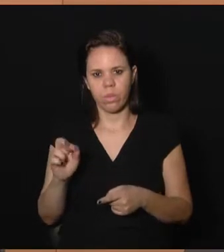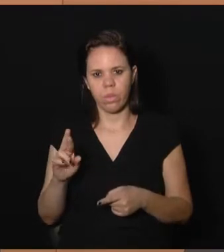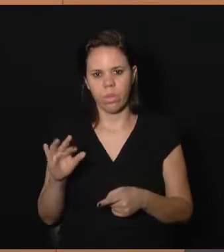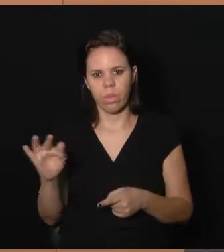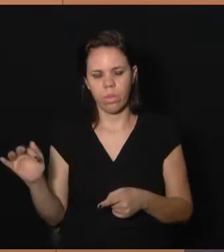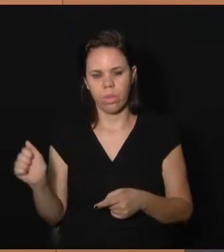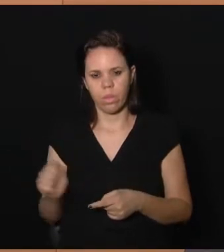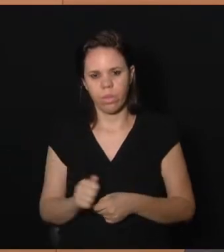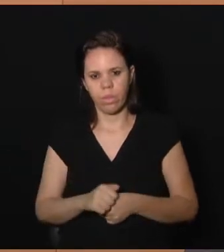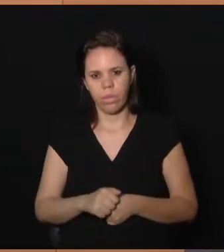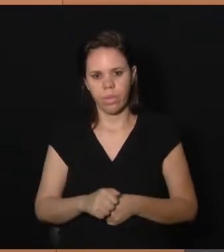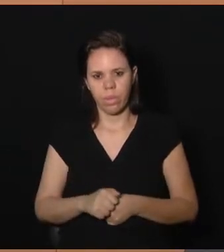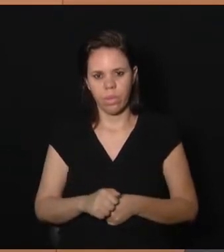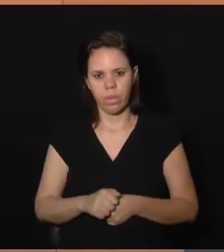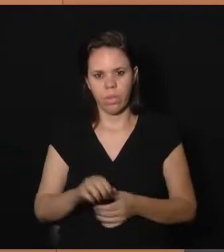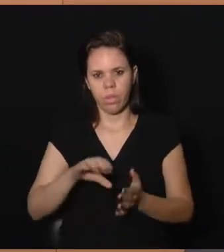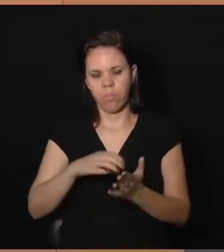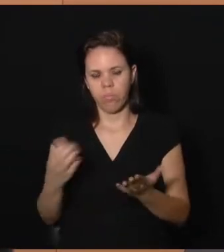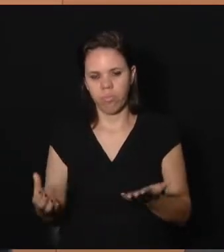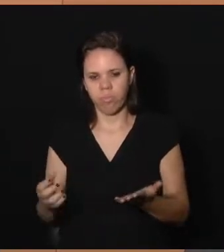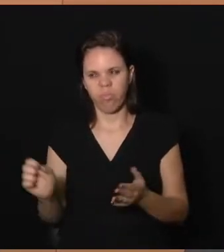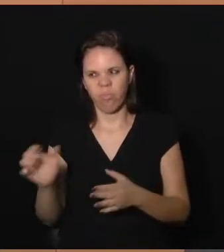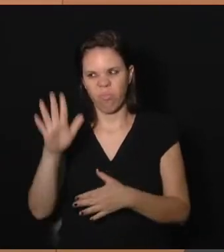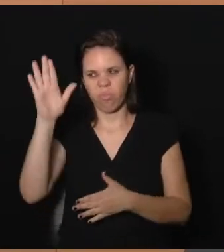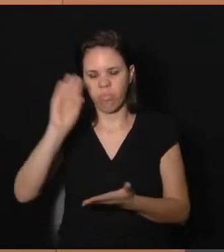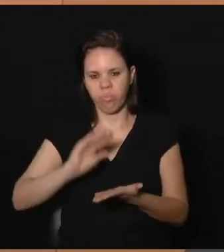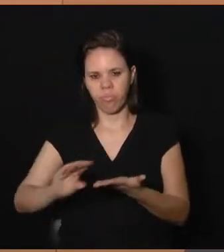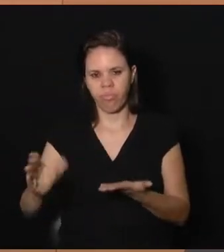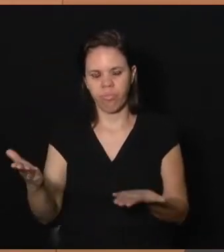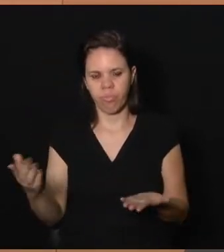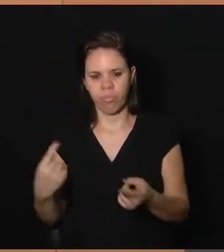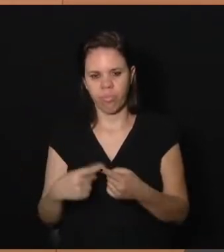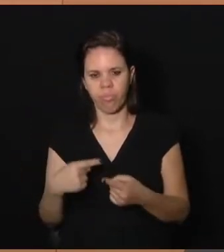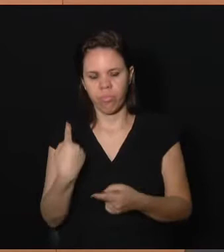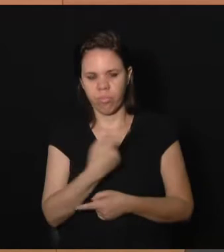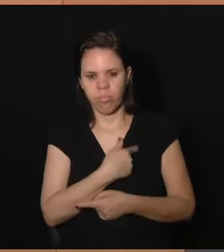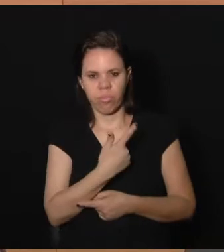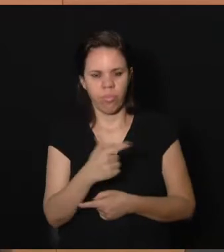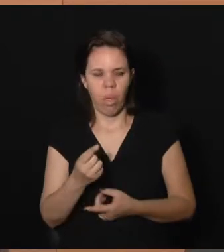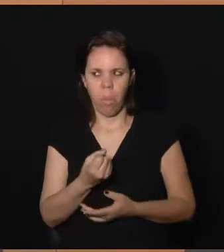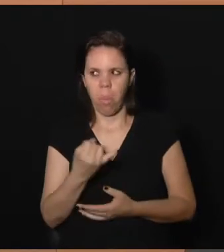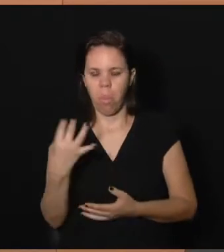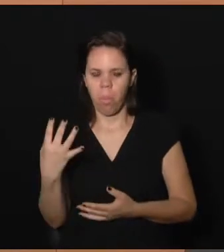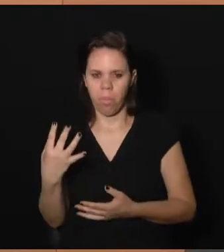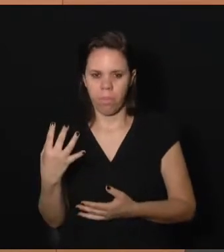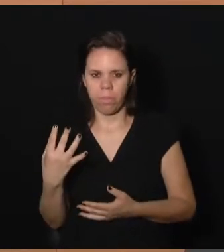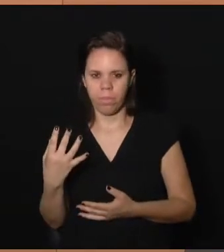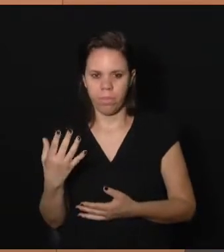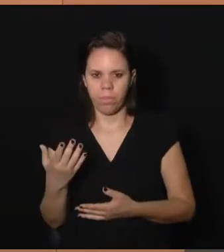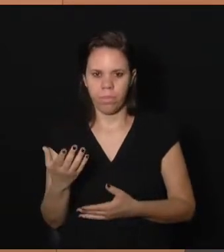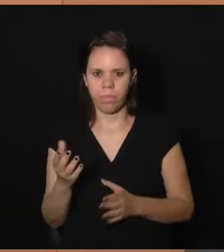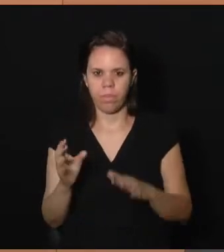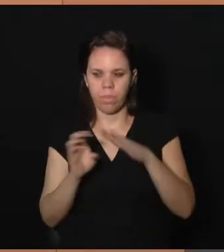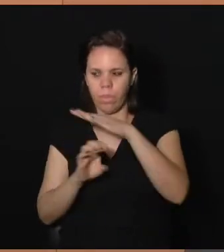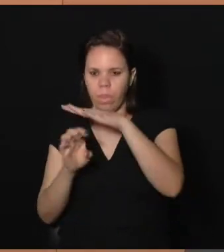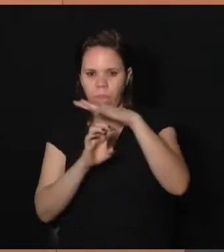são mais caras, né? Por que nós não temos uma quantidade de companhias